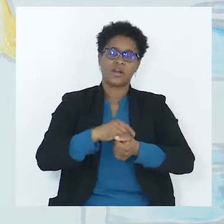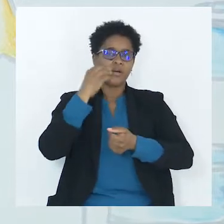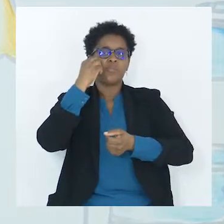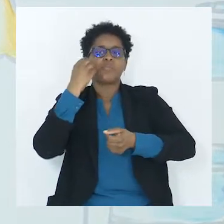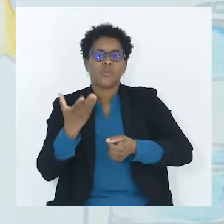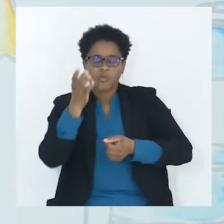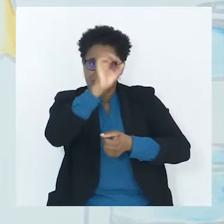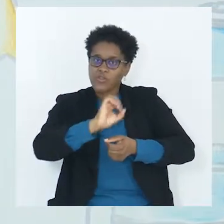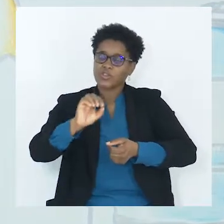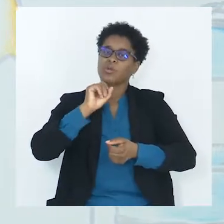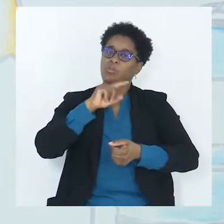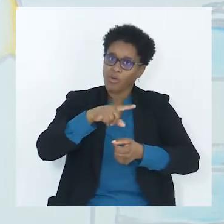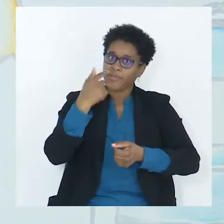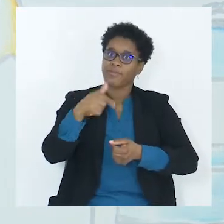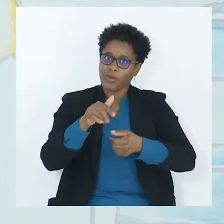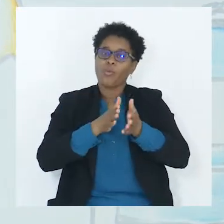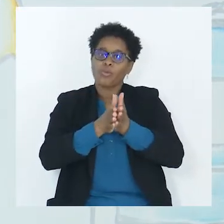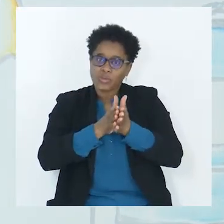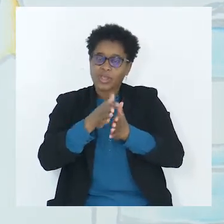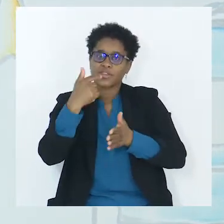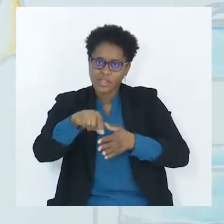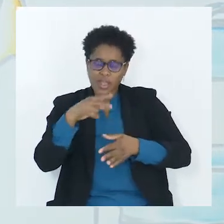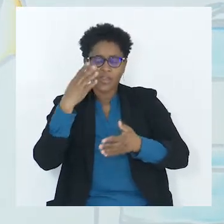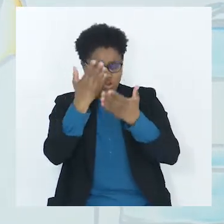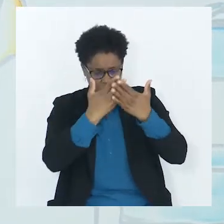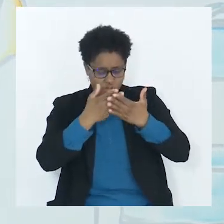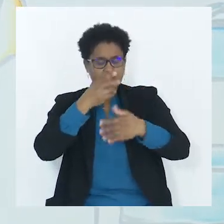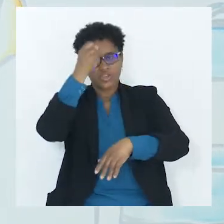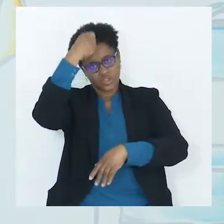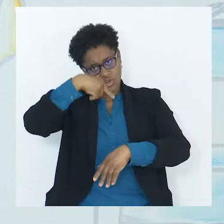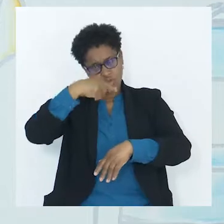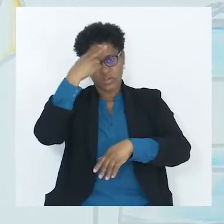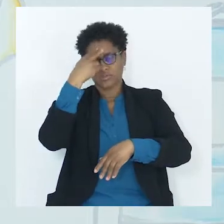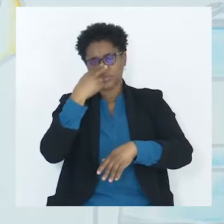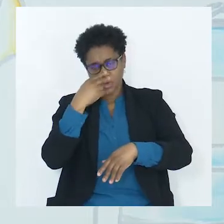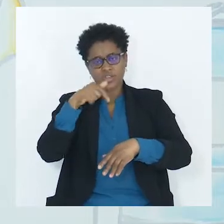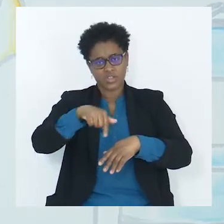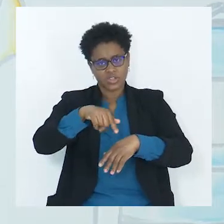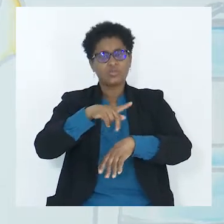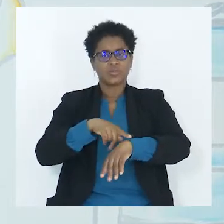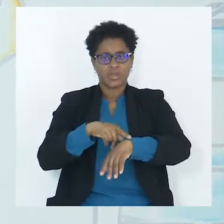escola. Como vocês podem ter a oportunidade de estar a estudar a história nesse momento.